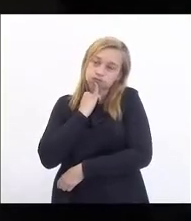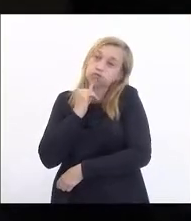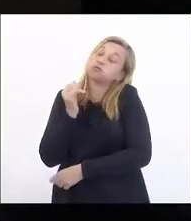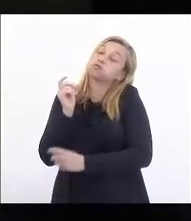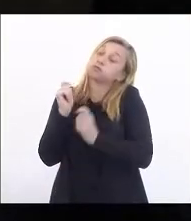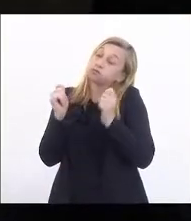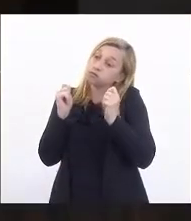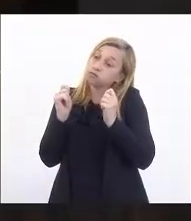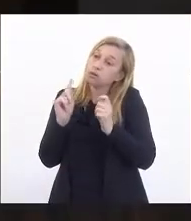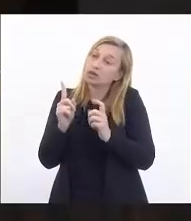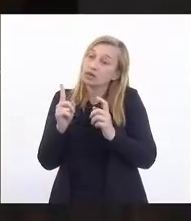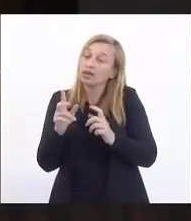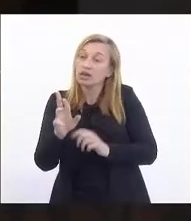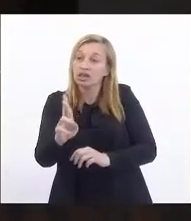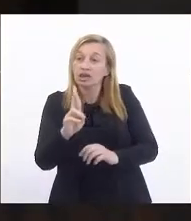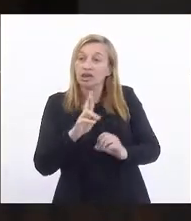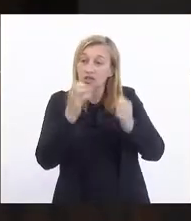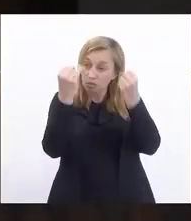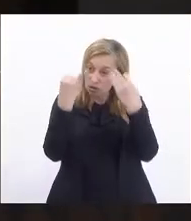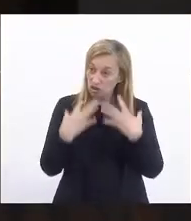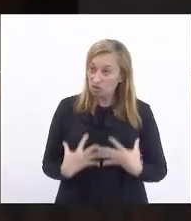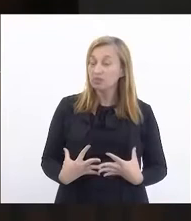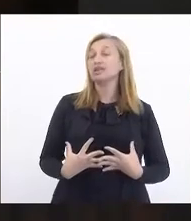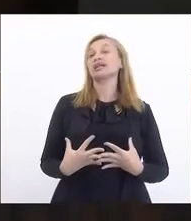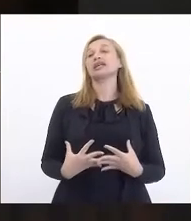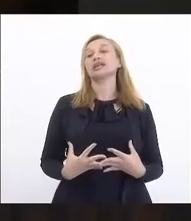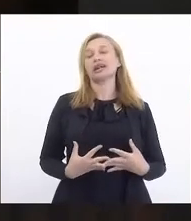para que eles possam trazer esclarecimentos mais